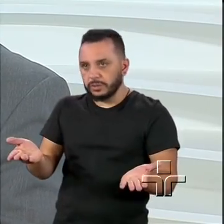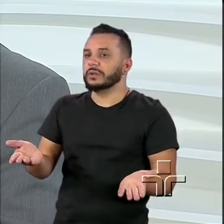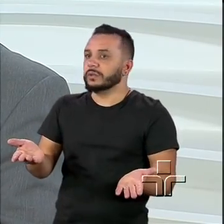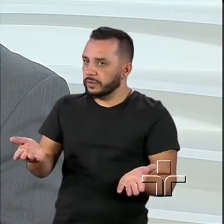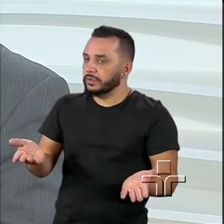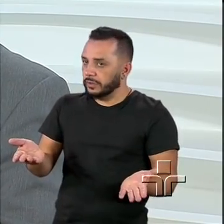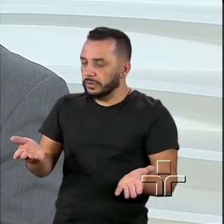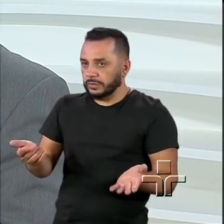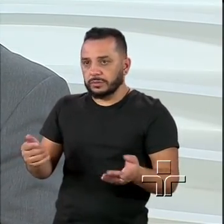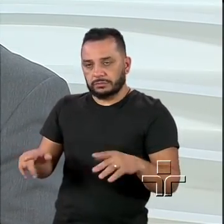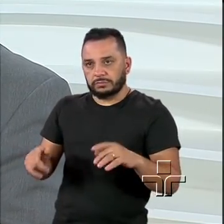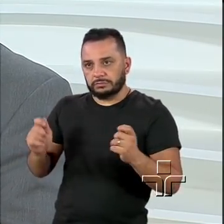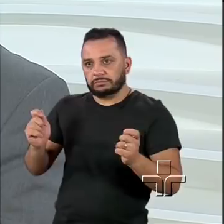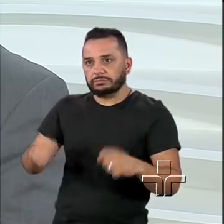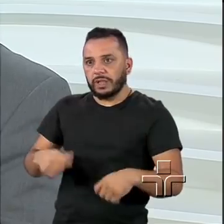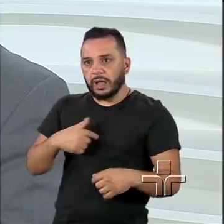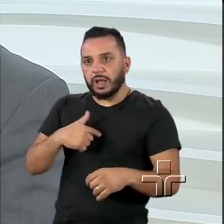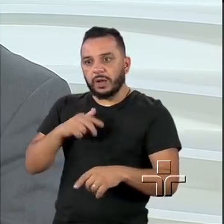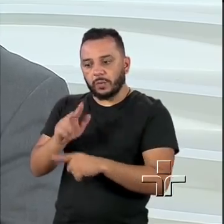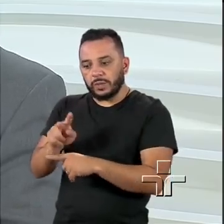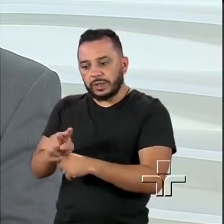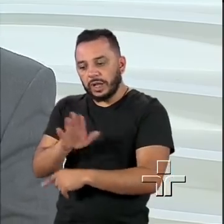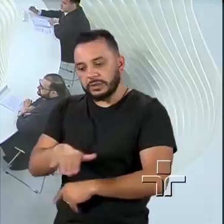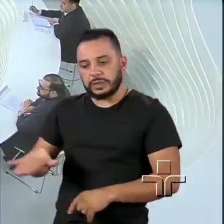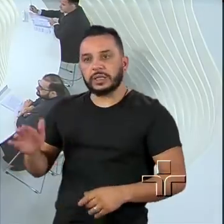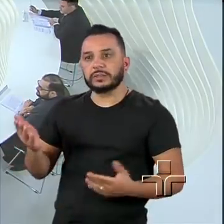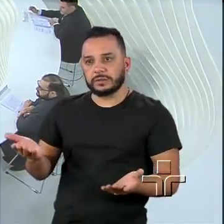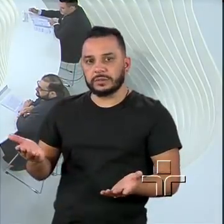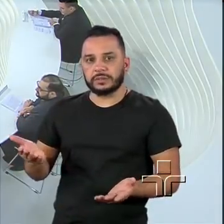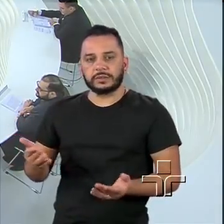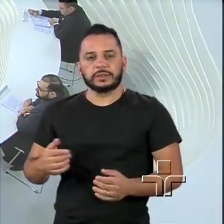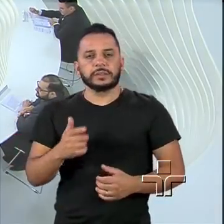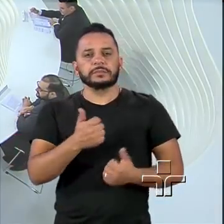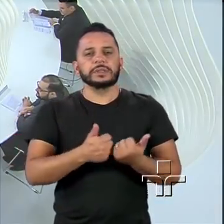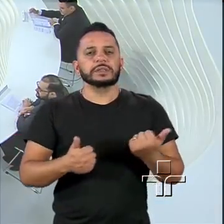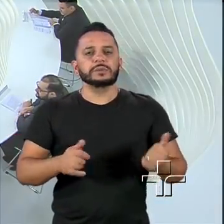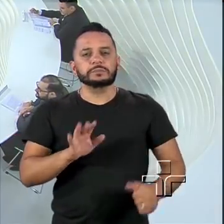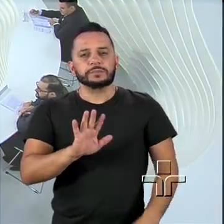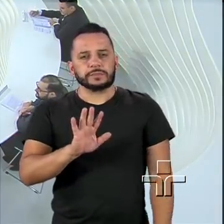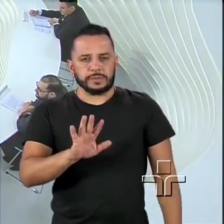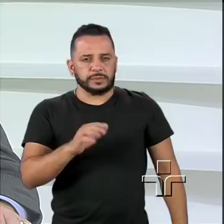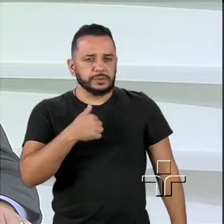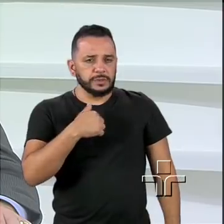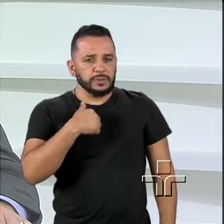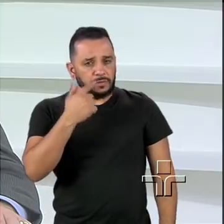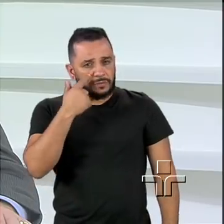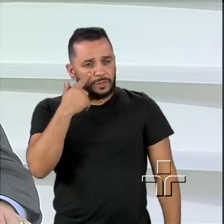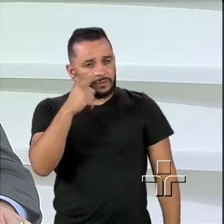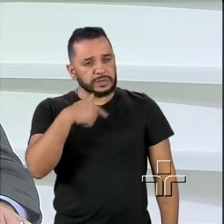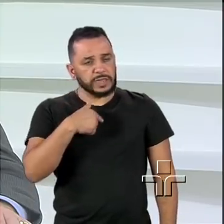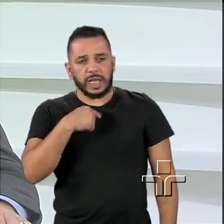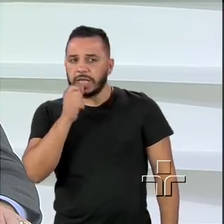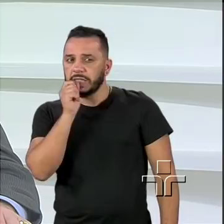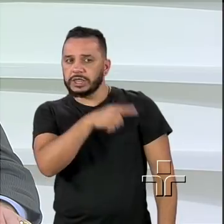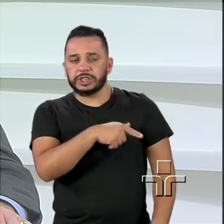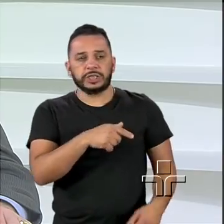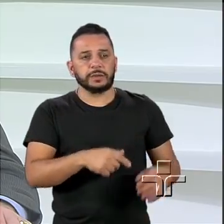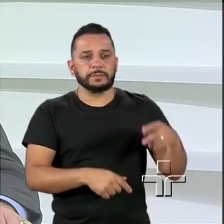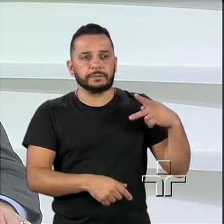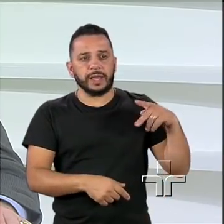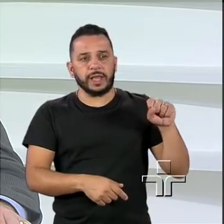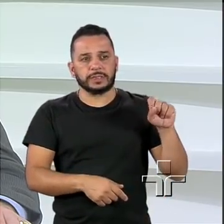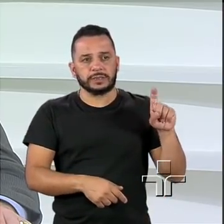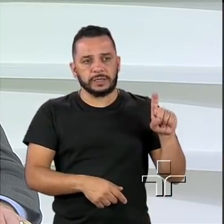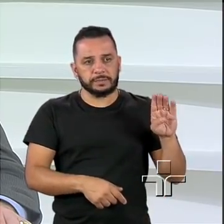dedicar para cuidar das nossas crianças. Ministro, um dos pontos que eu tenho visto que o senhor critica a gestão do PSDB aqui em São Paulo